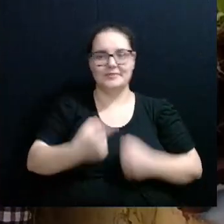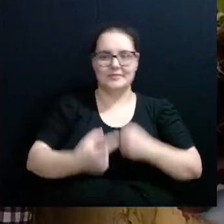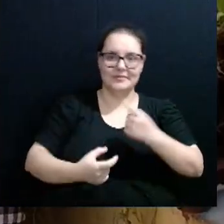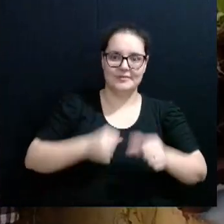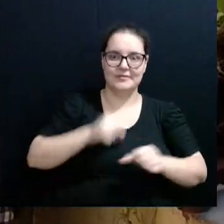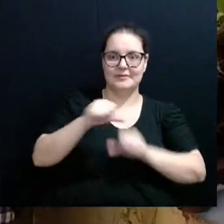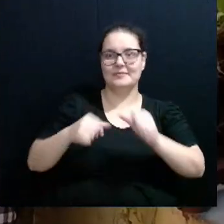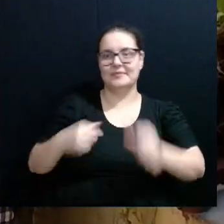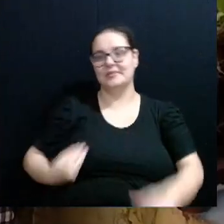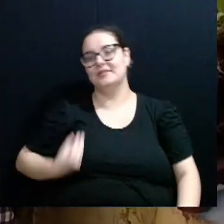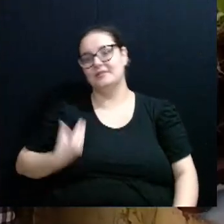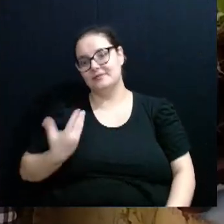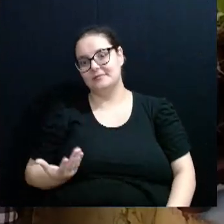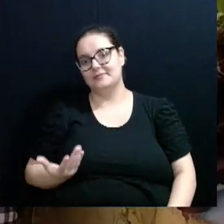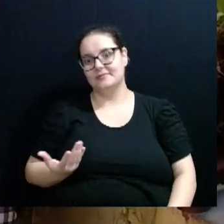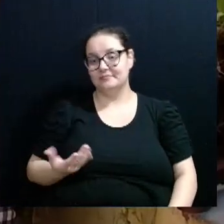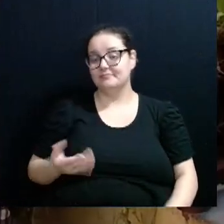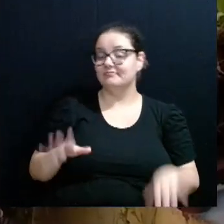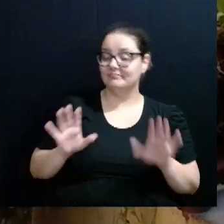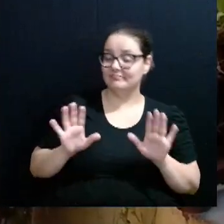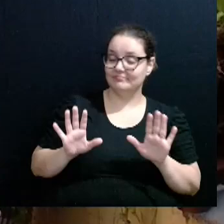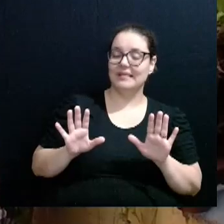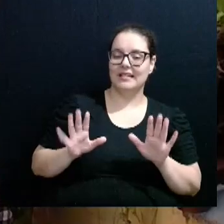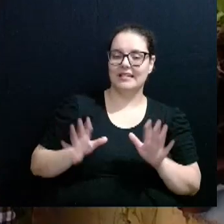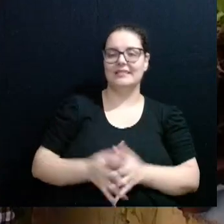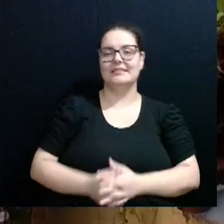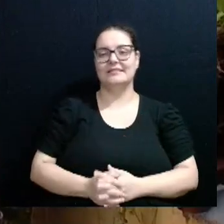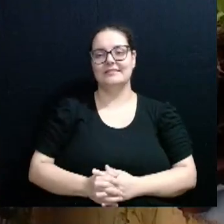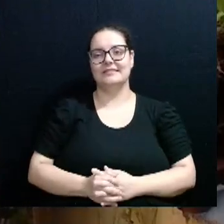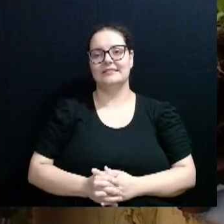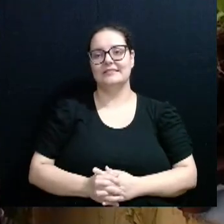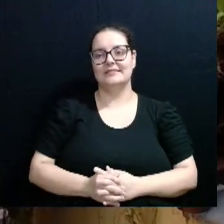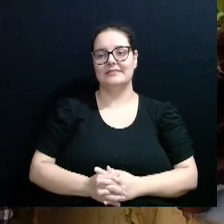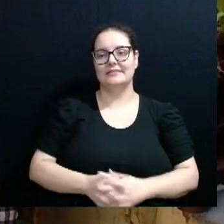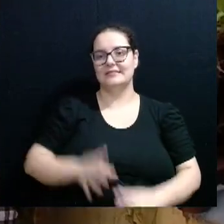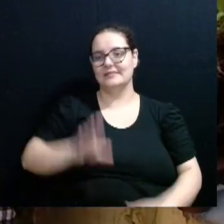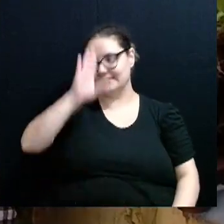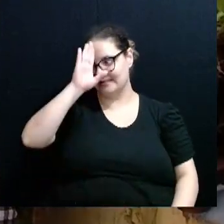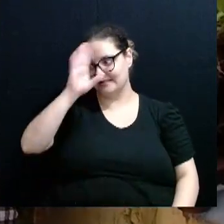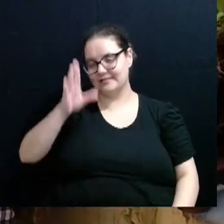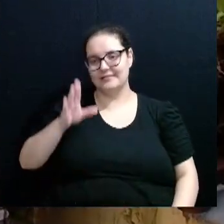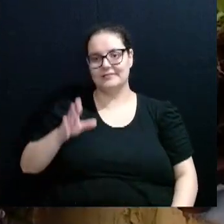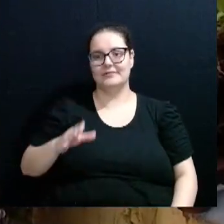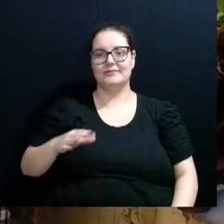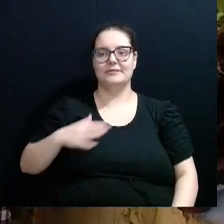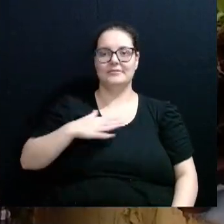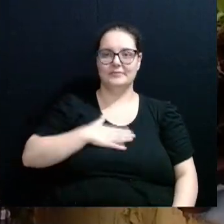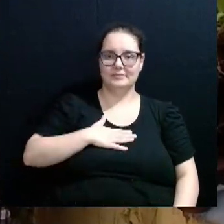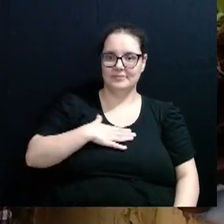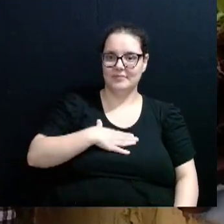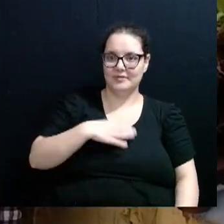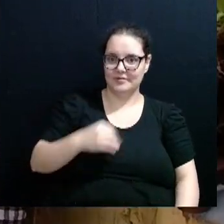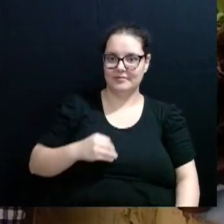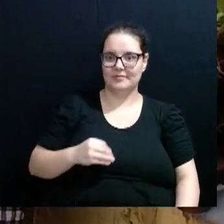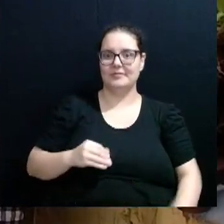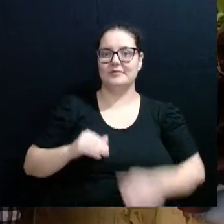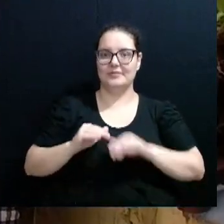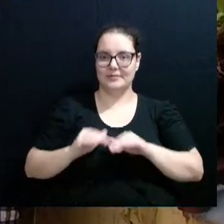Mas o primordial é sempre manter meu filho na estabilidade junto